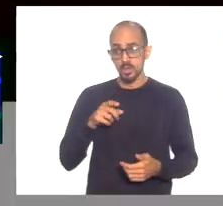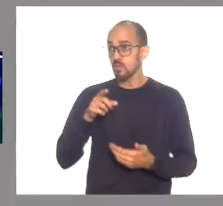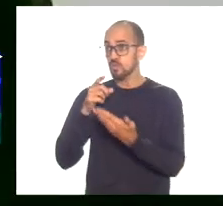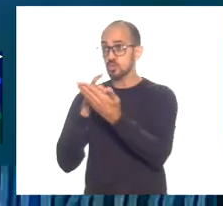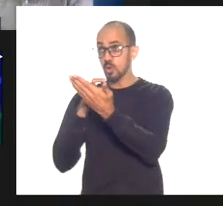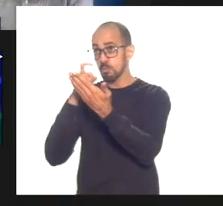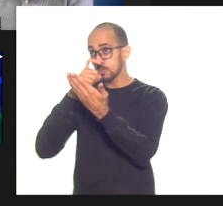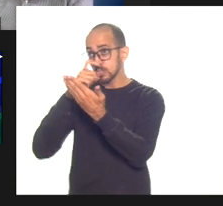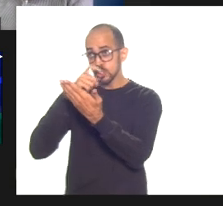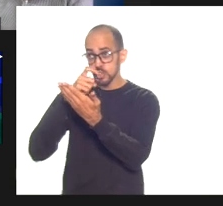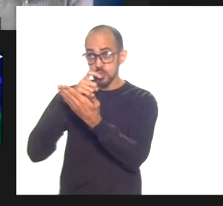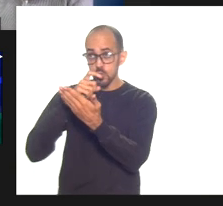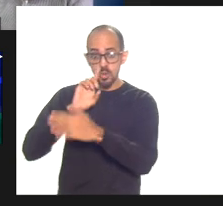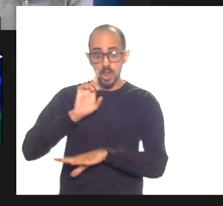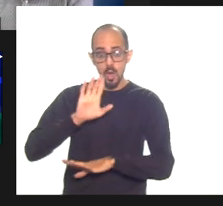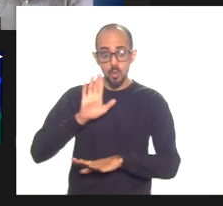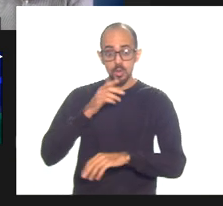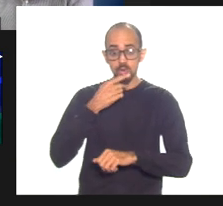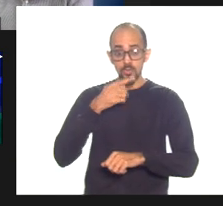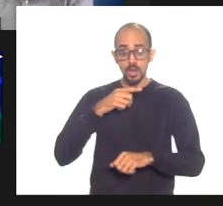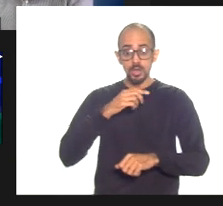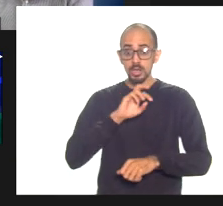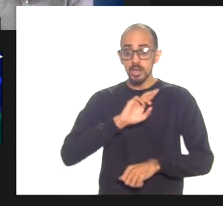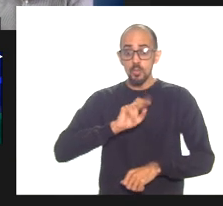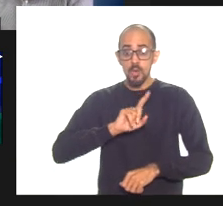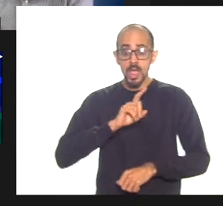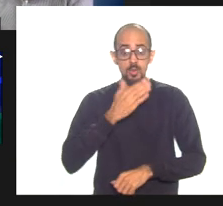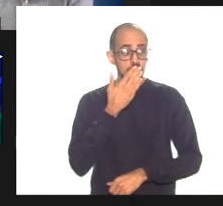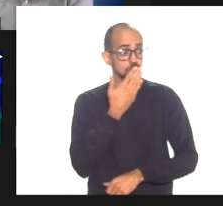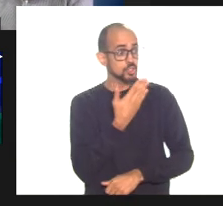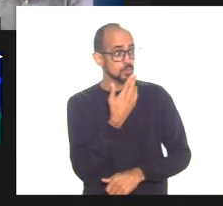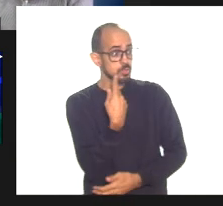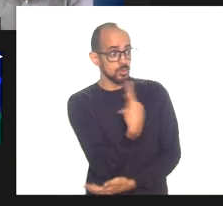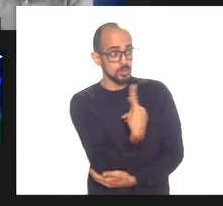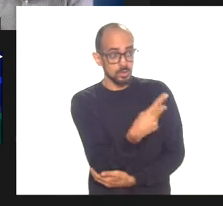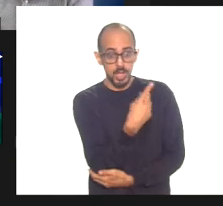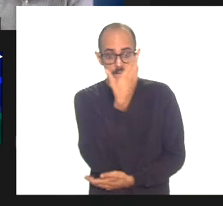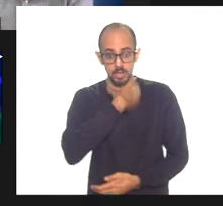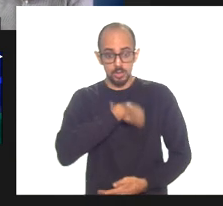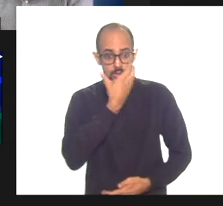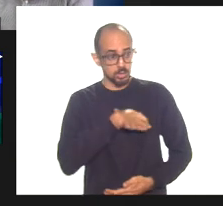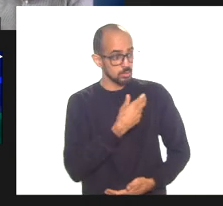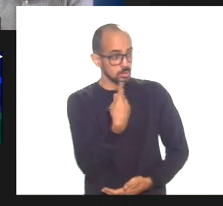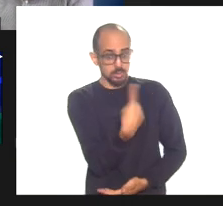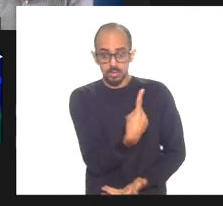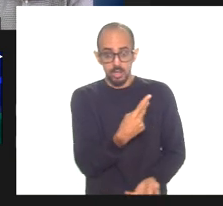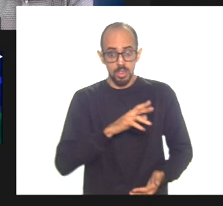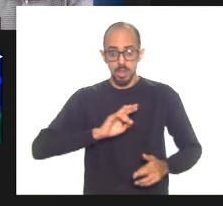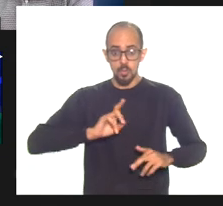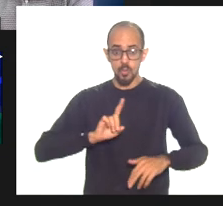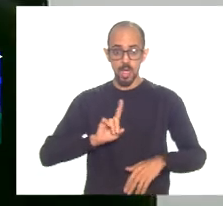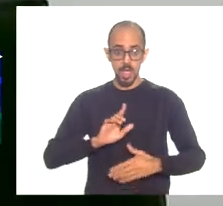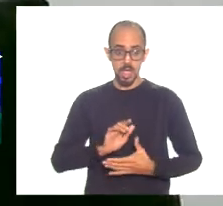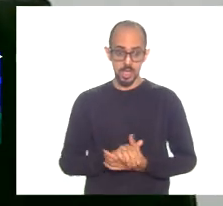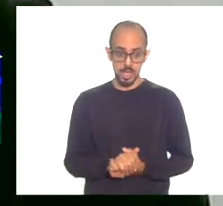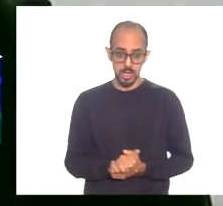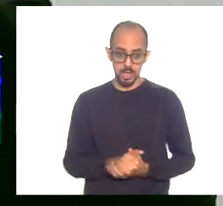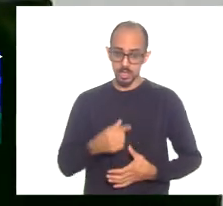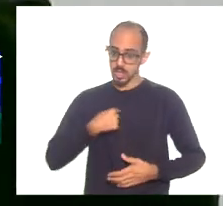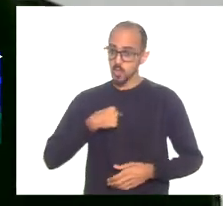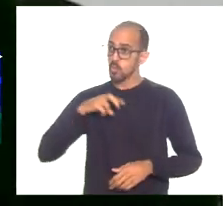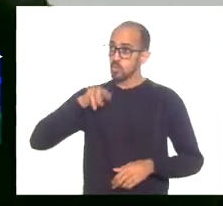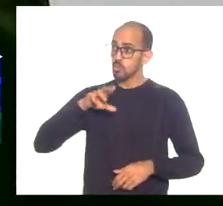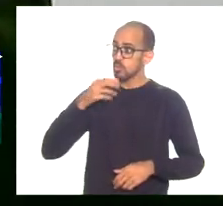mentiu Eu estou dizendo é que não é a postura da do pelo contrário eu